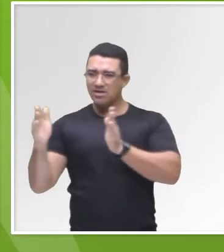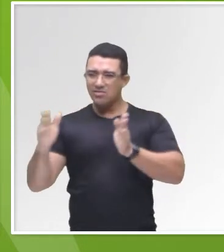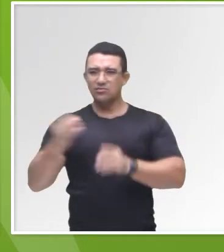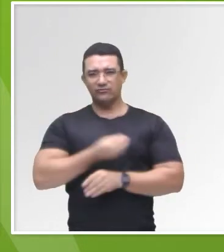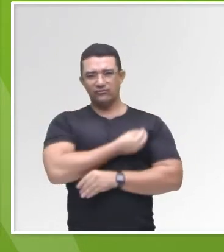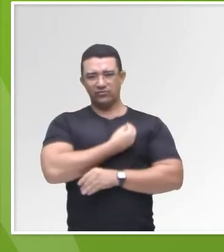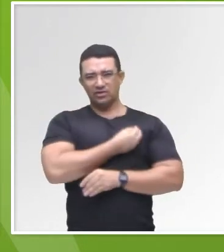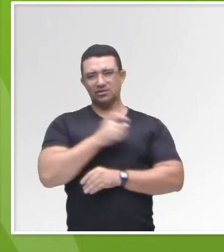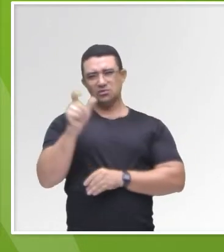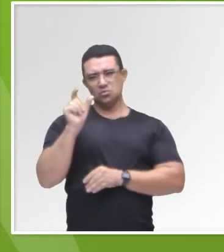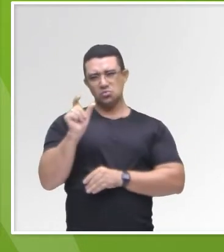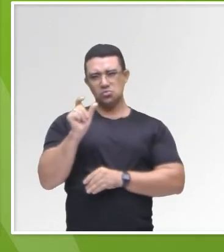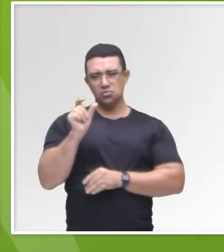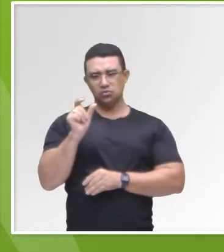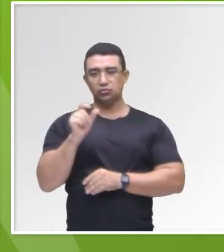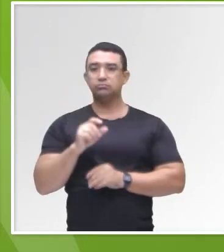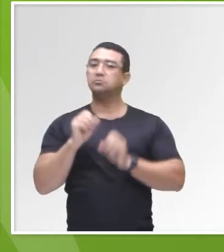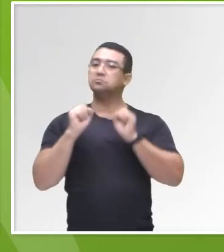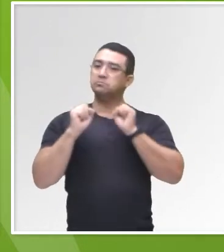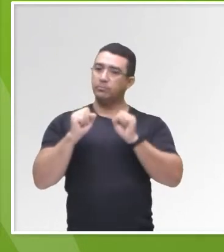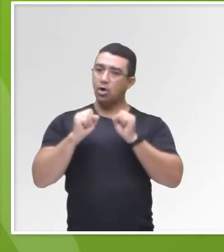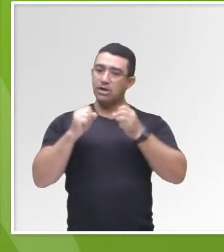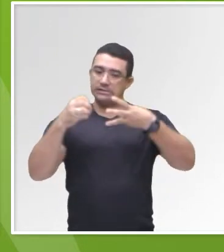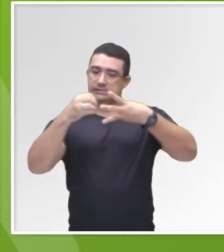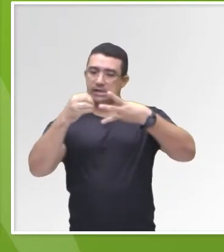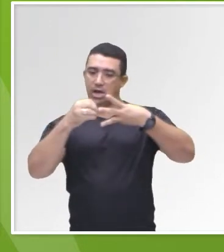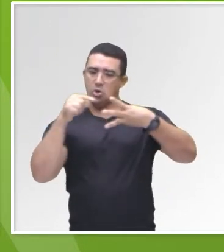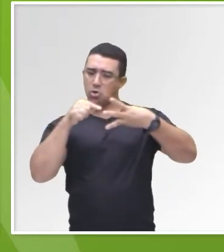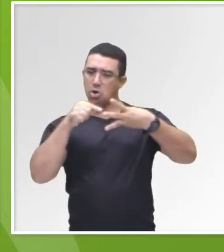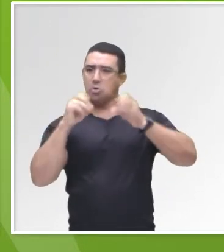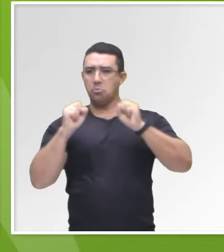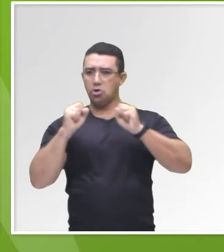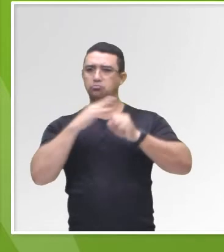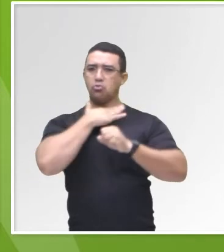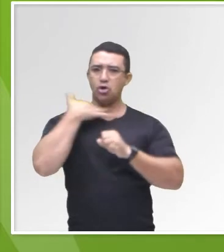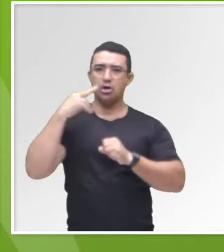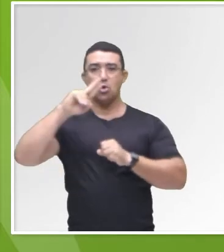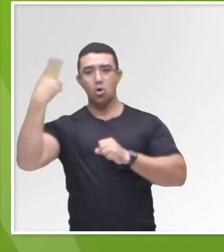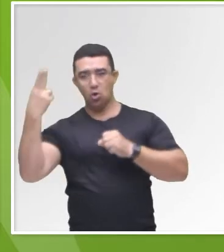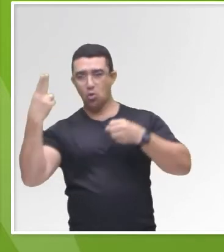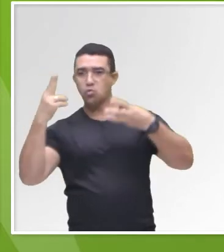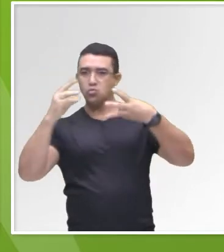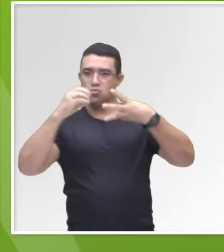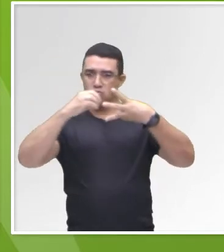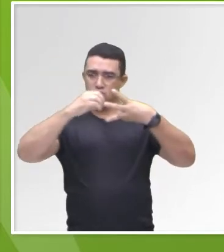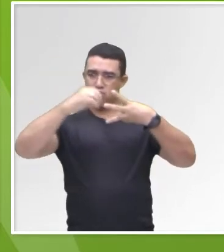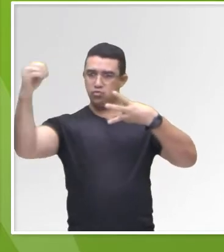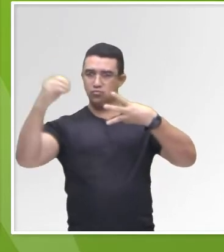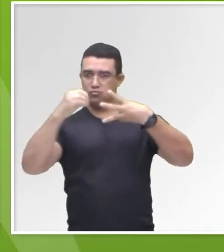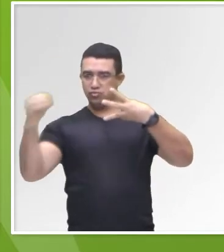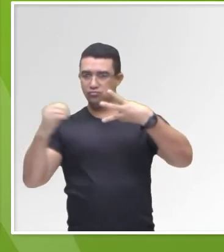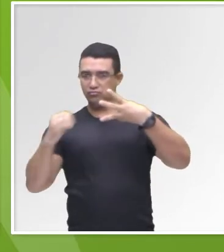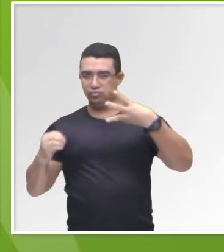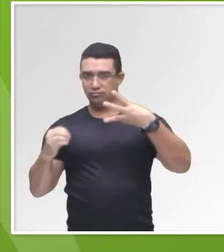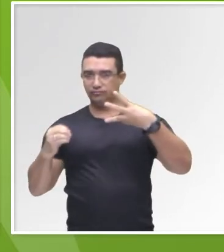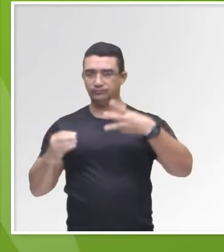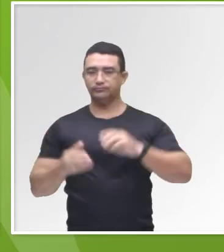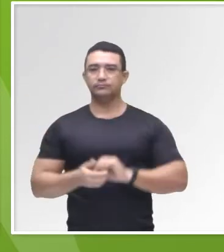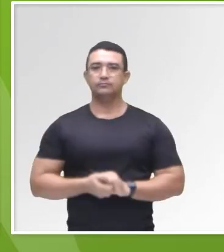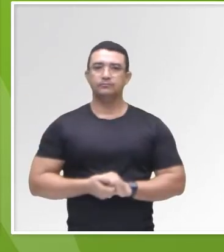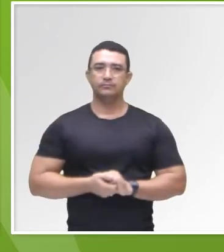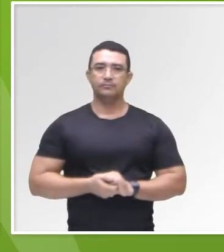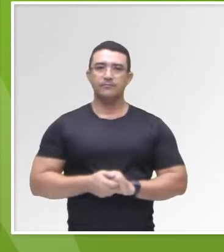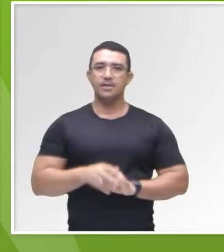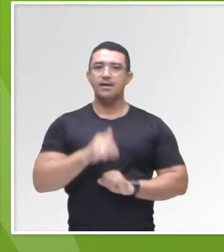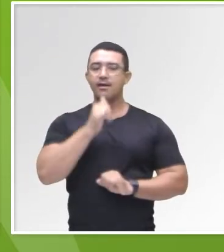Determinado. Ela pode, ou essa célula vai morrer, ou ela vai fazer a divisão, né? Por exemplo, nós temos lá as